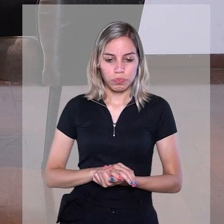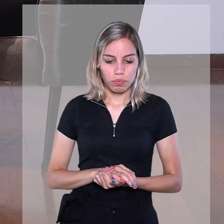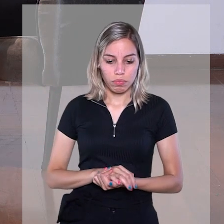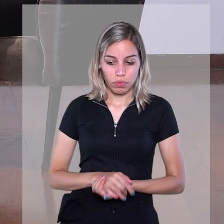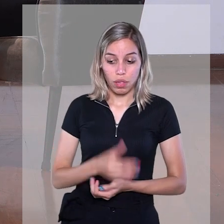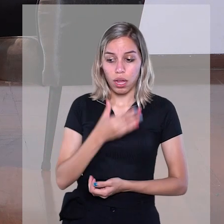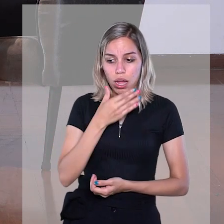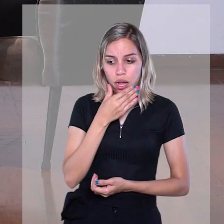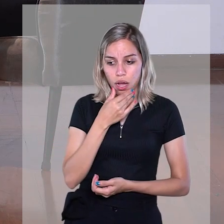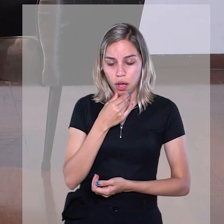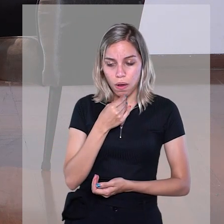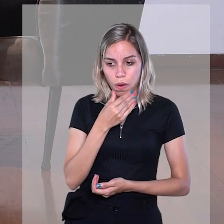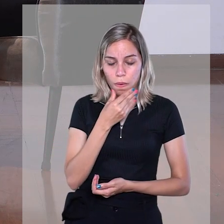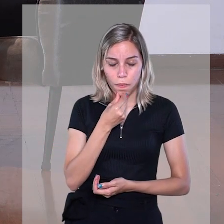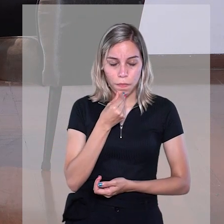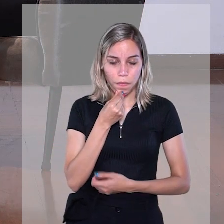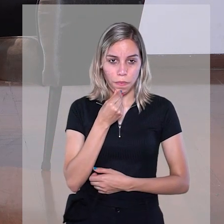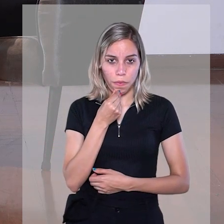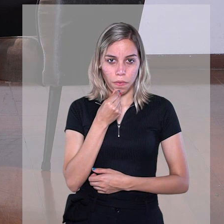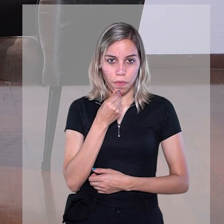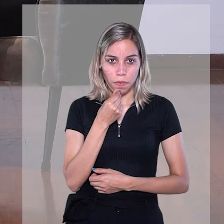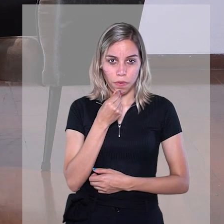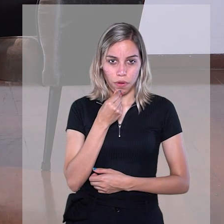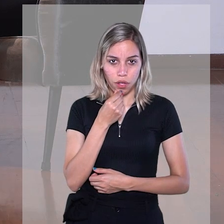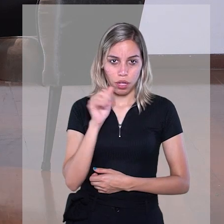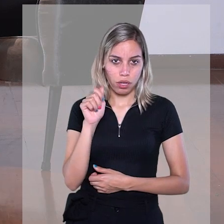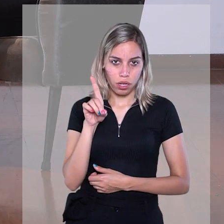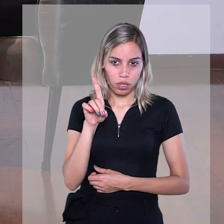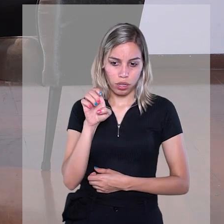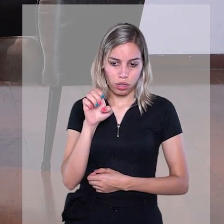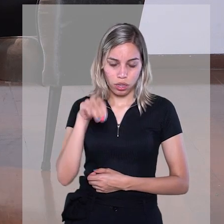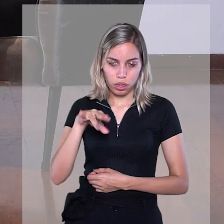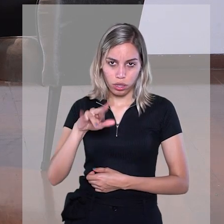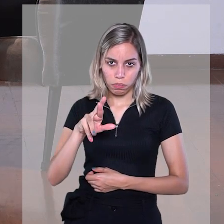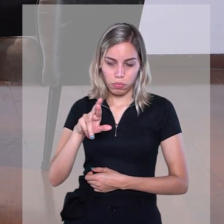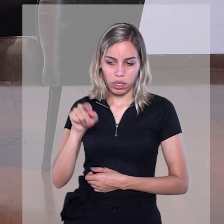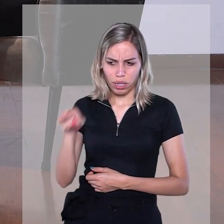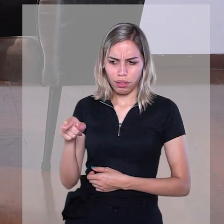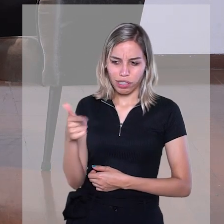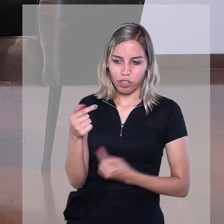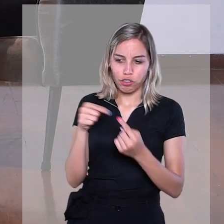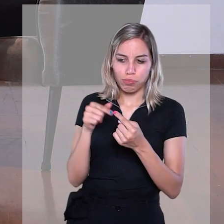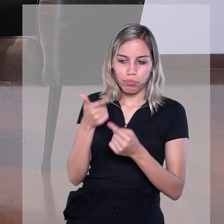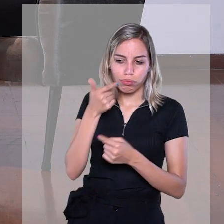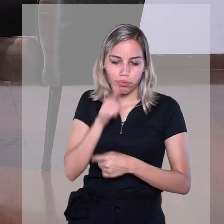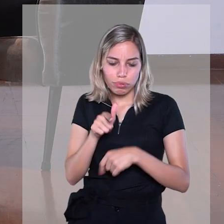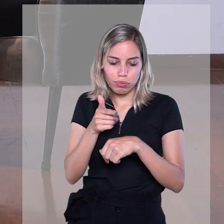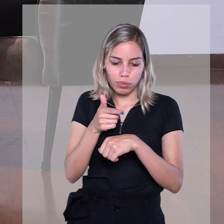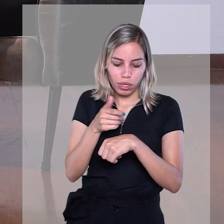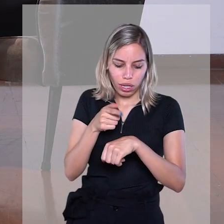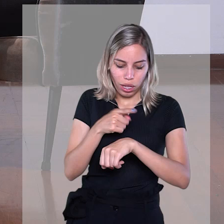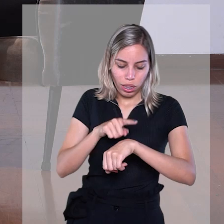Ademir como um controlador de tempos, né? E que já